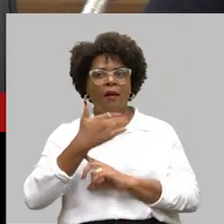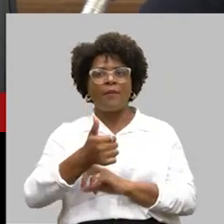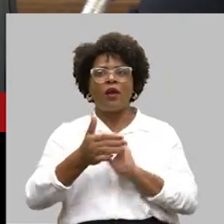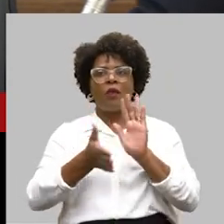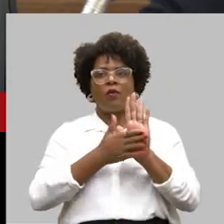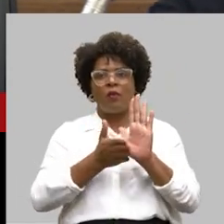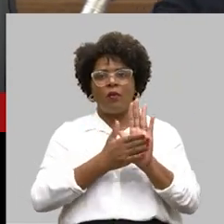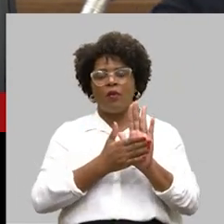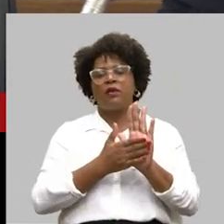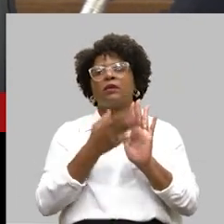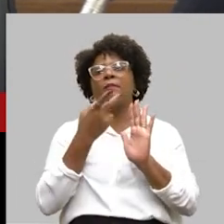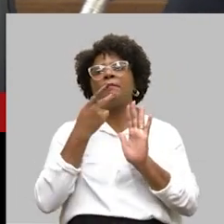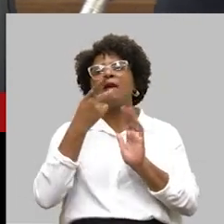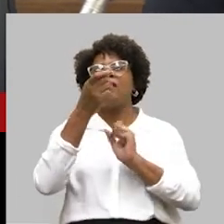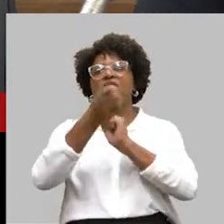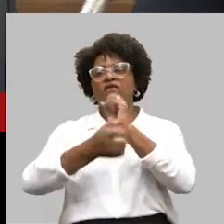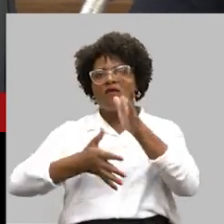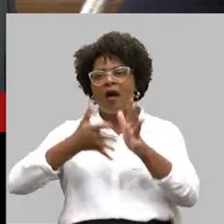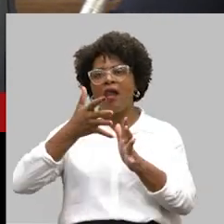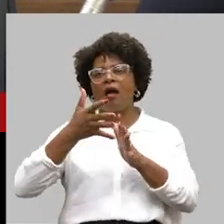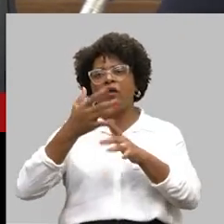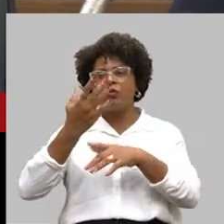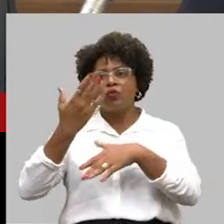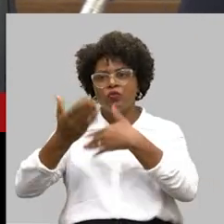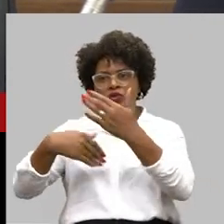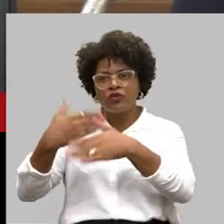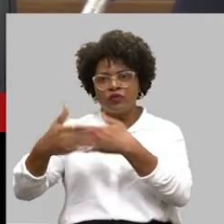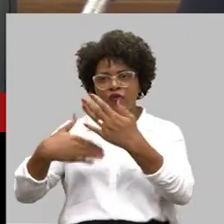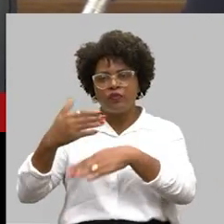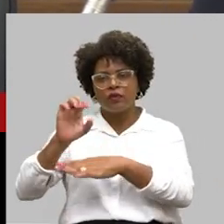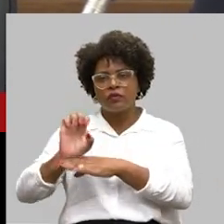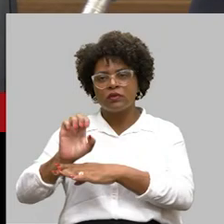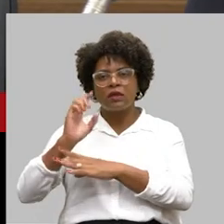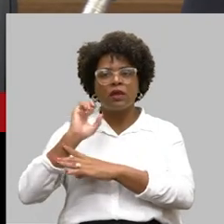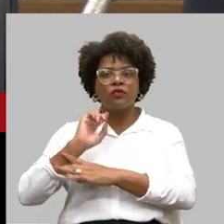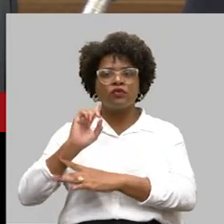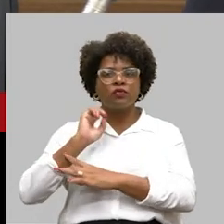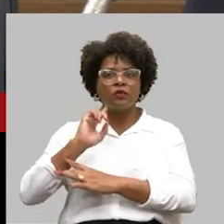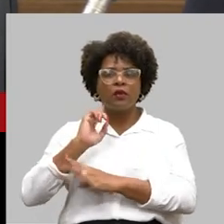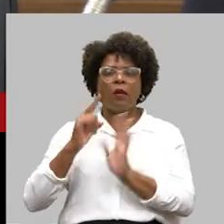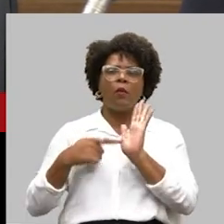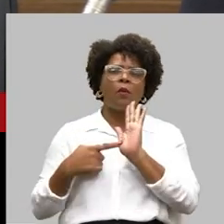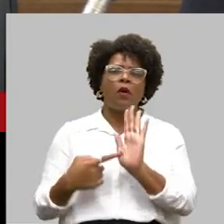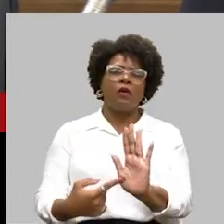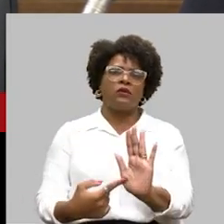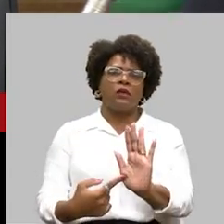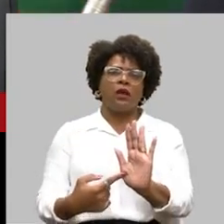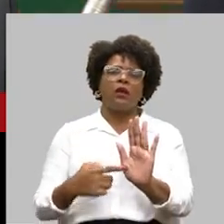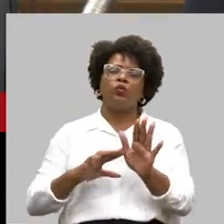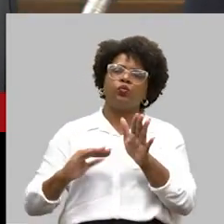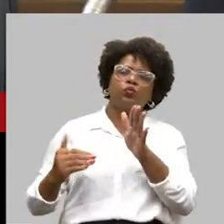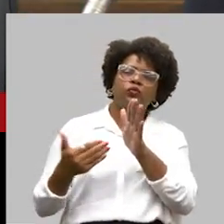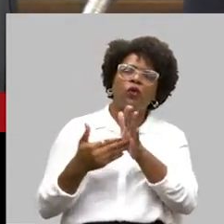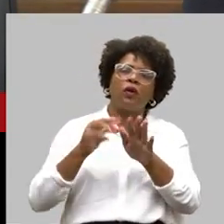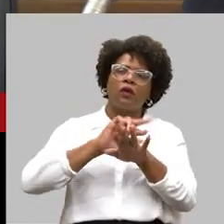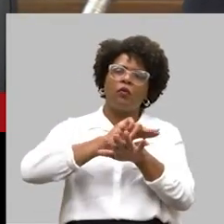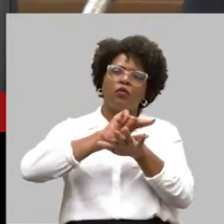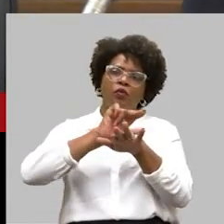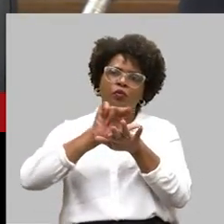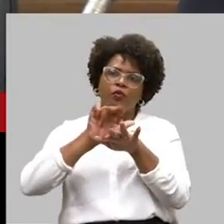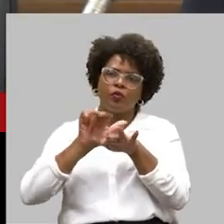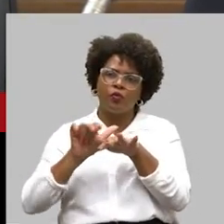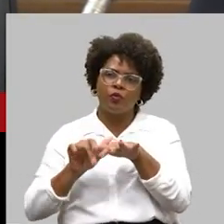para discutir um outro desenvolvimento pro estado de Minas Gerais colocando em evidência a diversidade da Agricultura Familiar